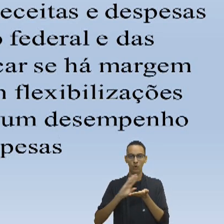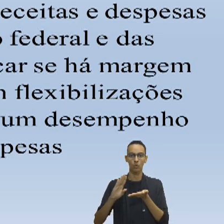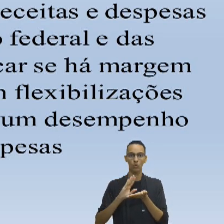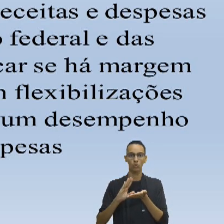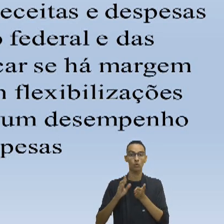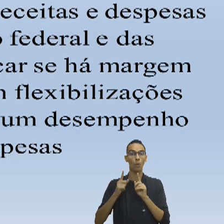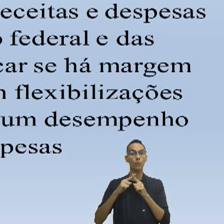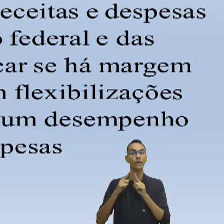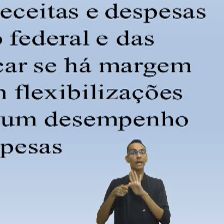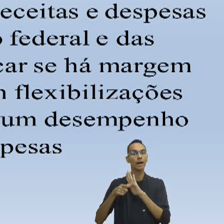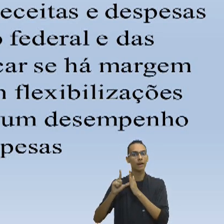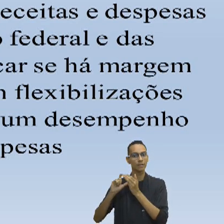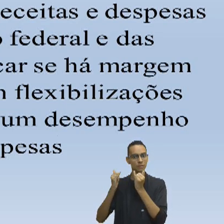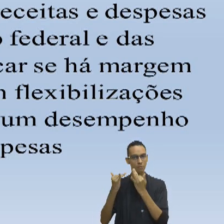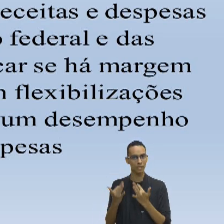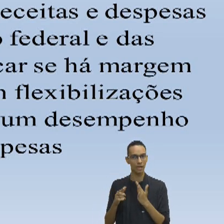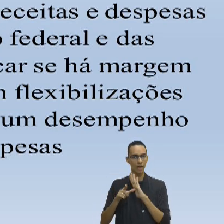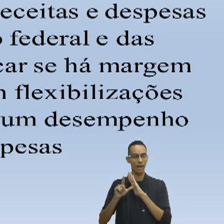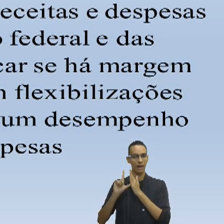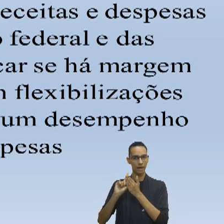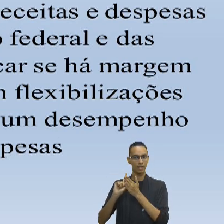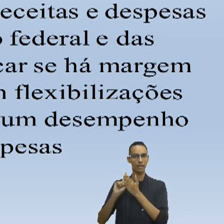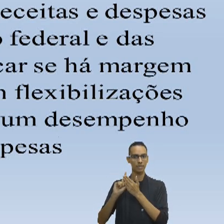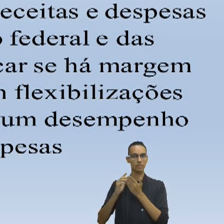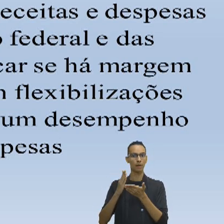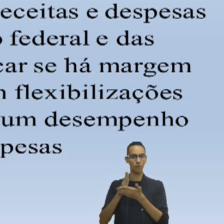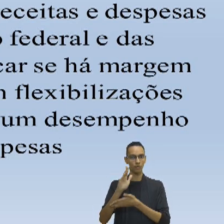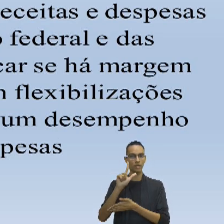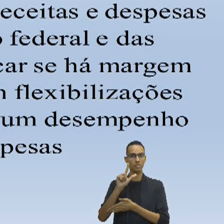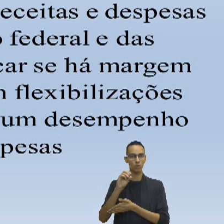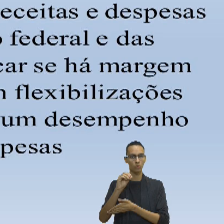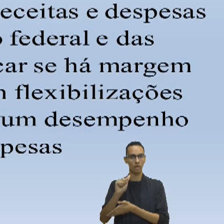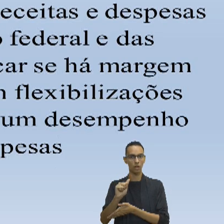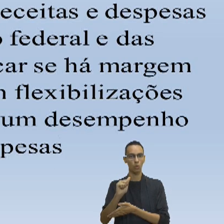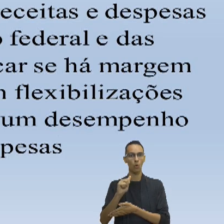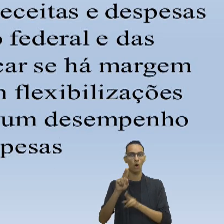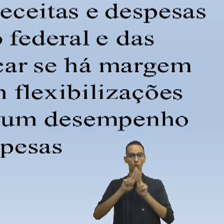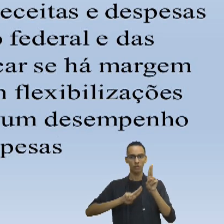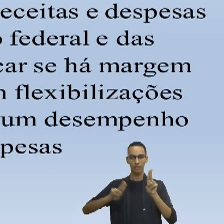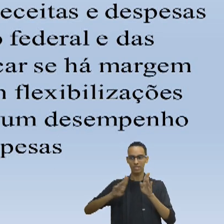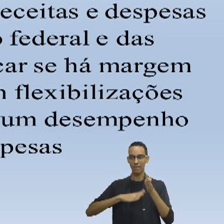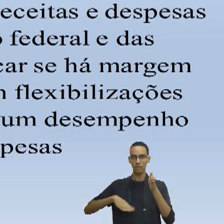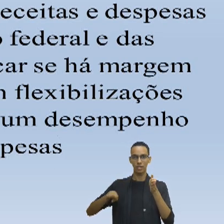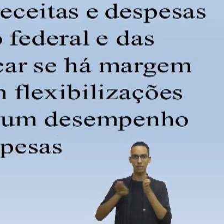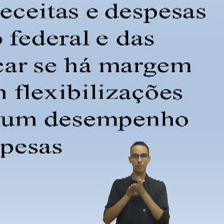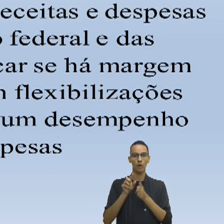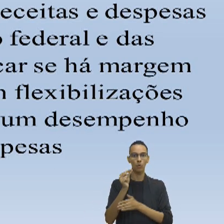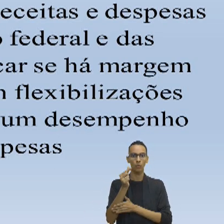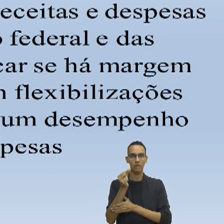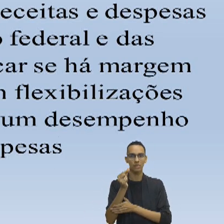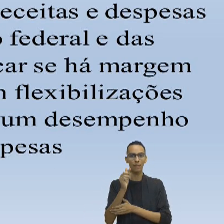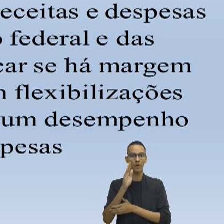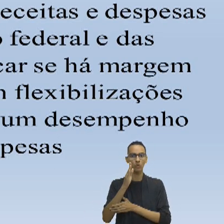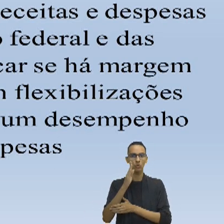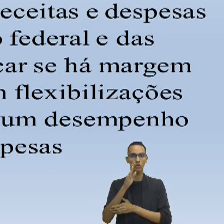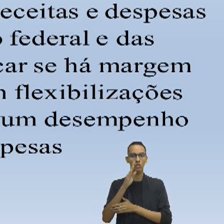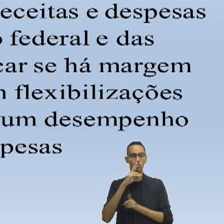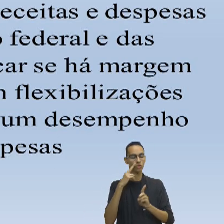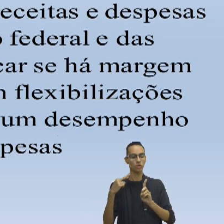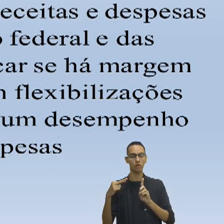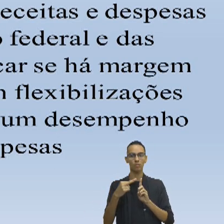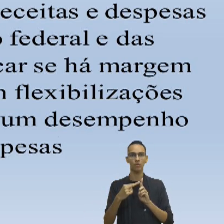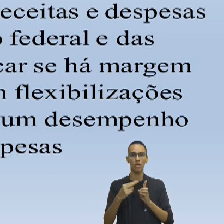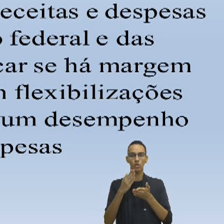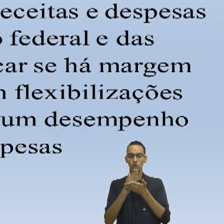da LOA, a universidade recebeu um 12avos, quer dizer que o orçamento que estava previsto foi dividido em 12 pedaços, a